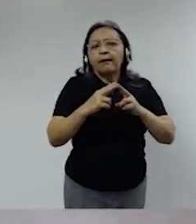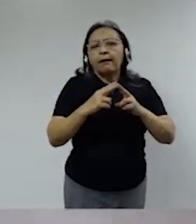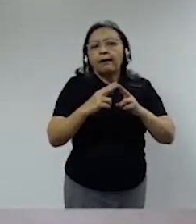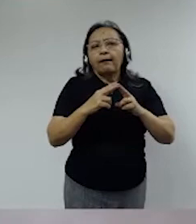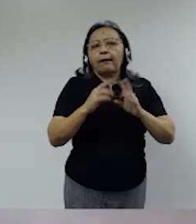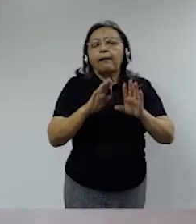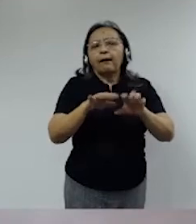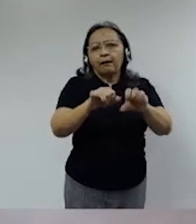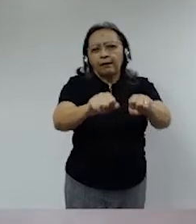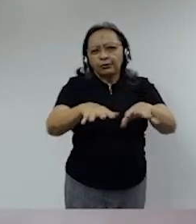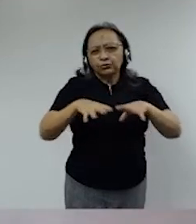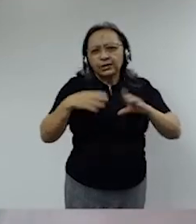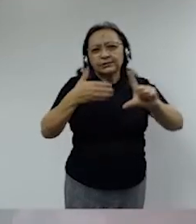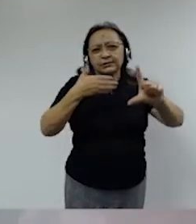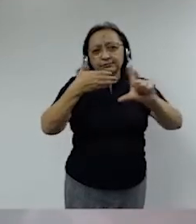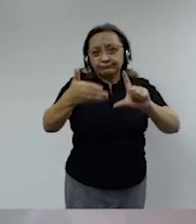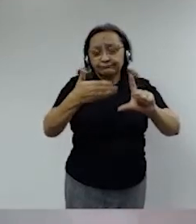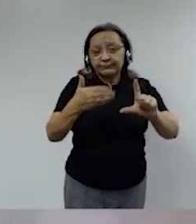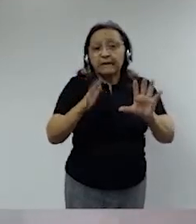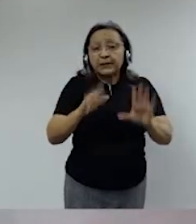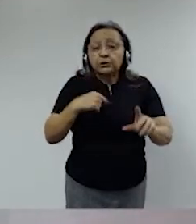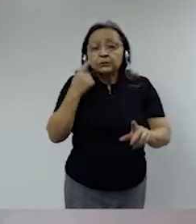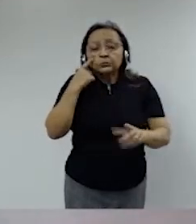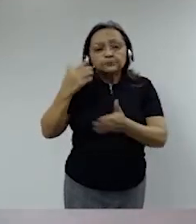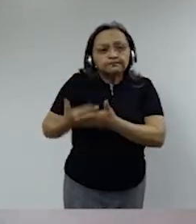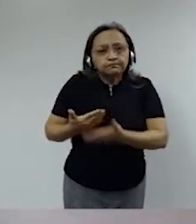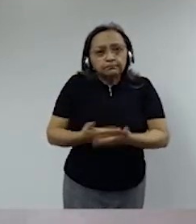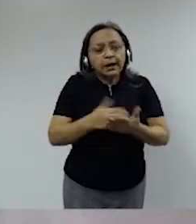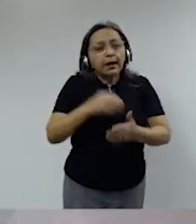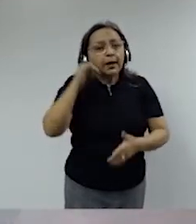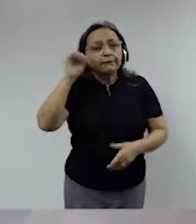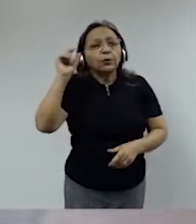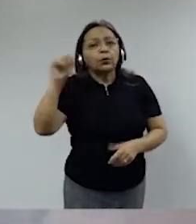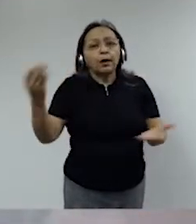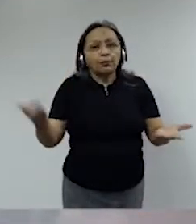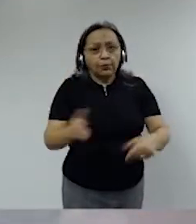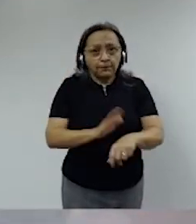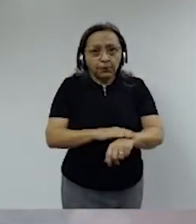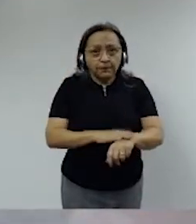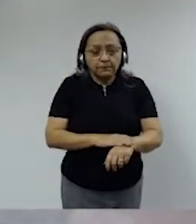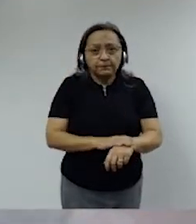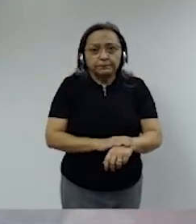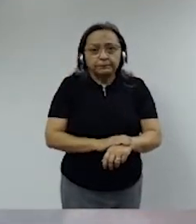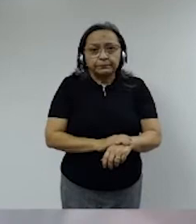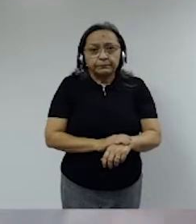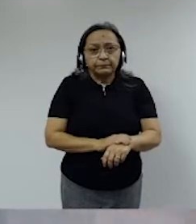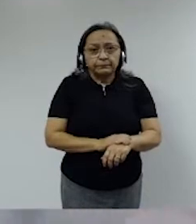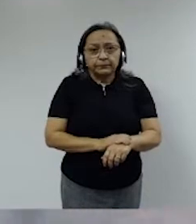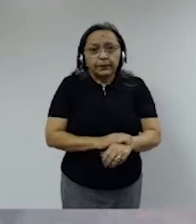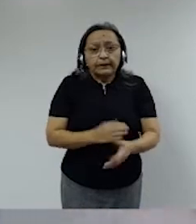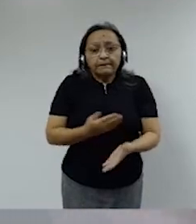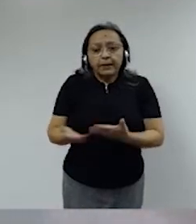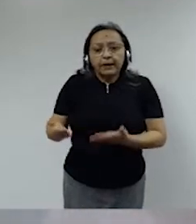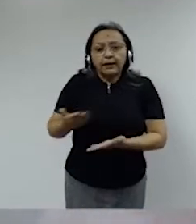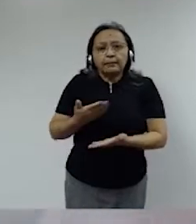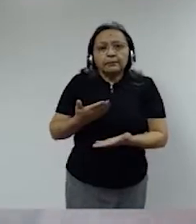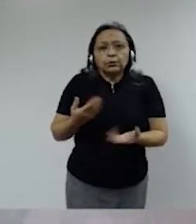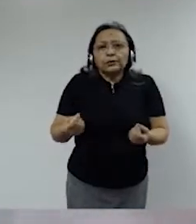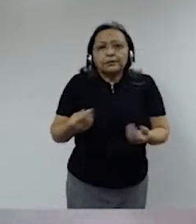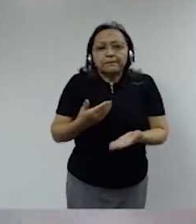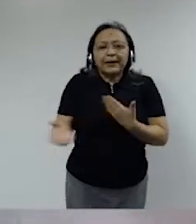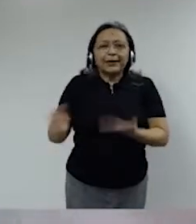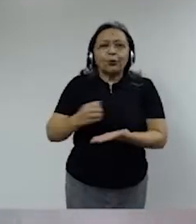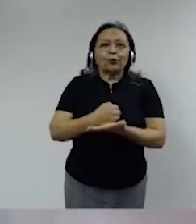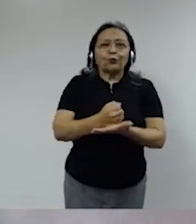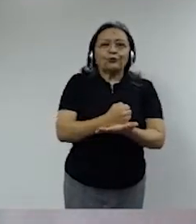mas eu acho que a gente precisa repensar isso para evitar que, nesse momento, né, se perca o controle, não